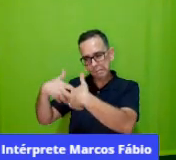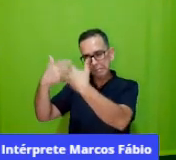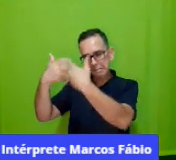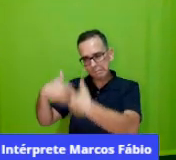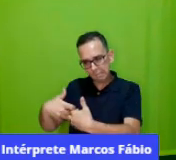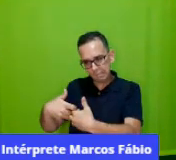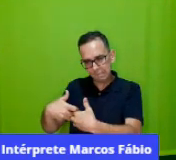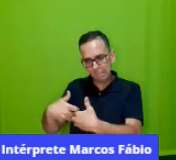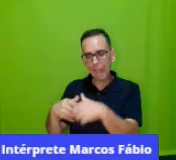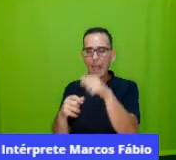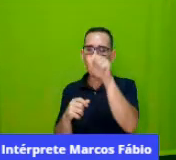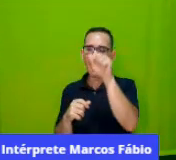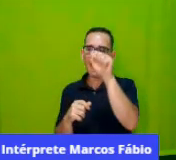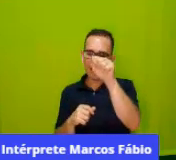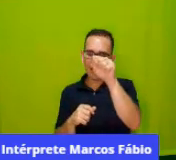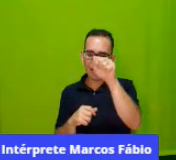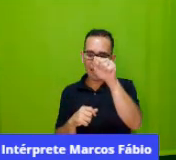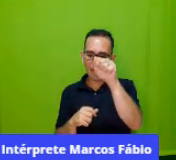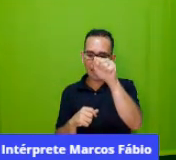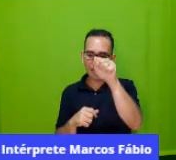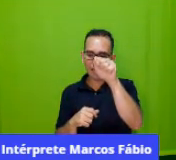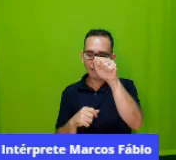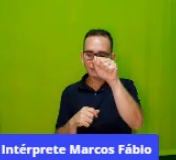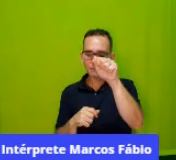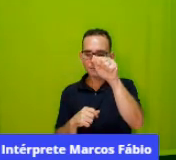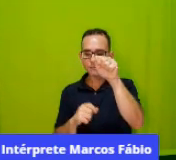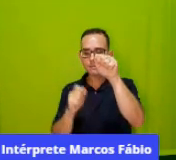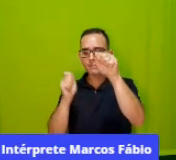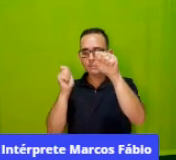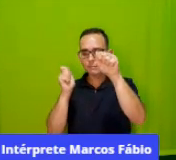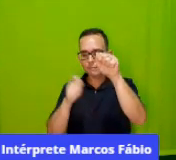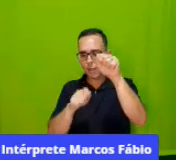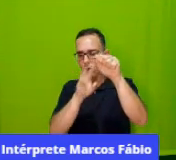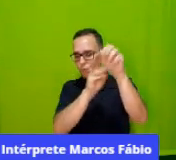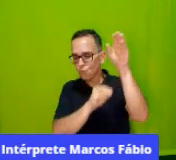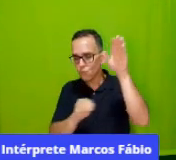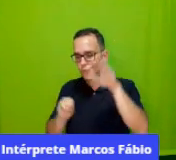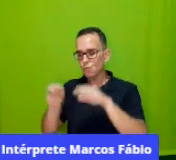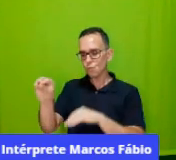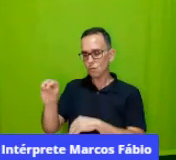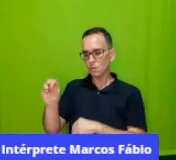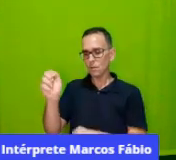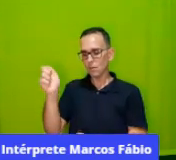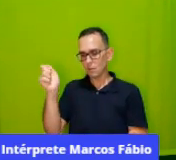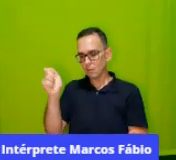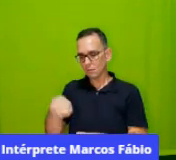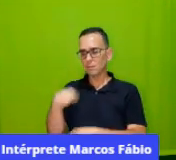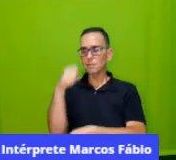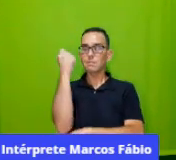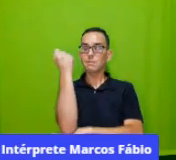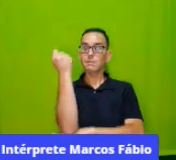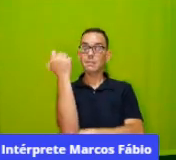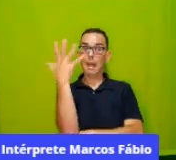Então, nós compramos aqui um quebra-cabeça, né? Nós vamos trabalhar o A de árvore com a